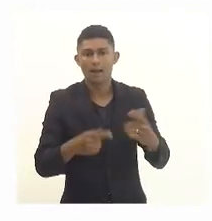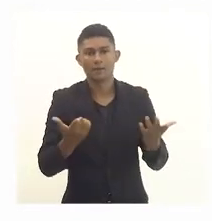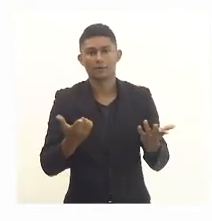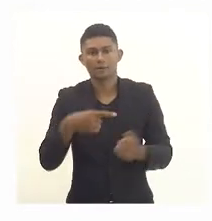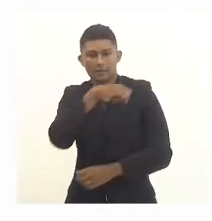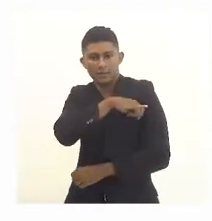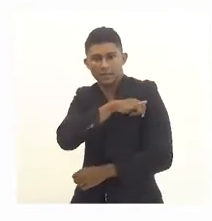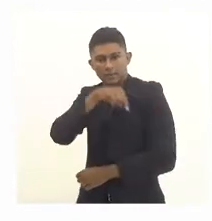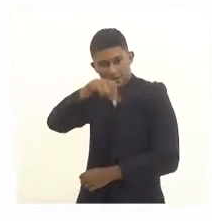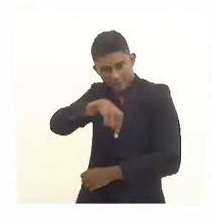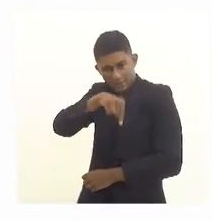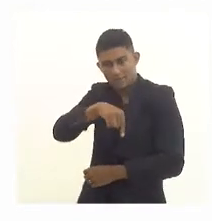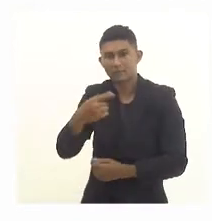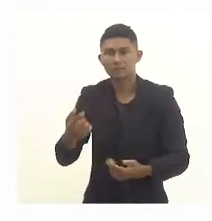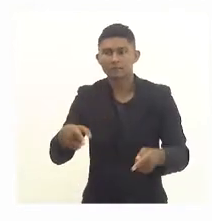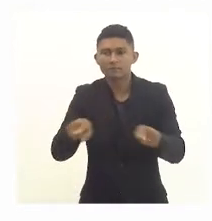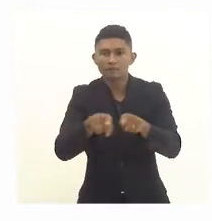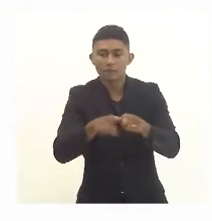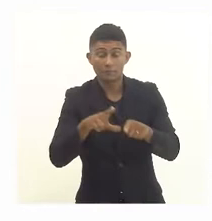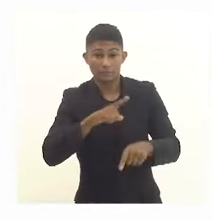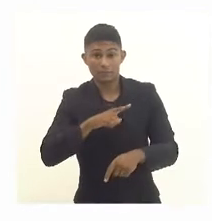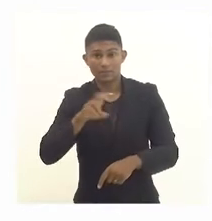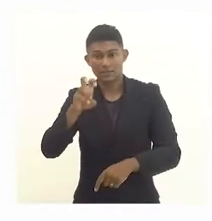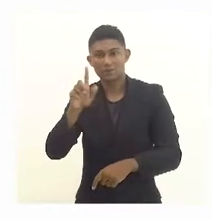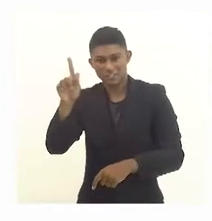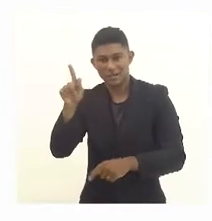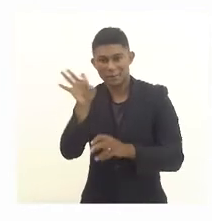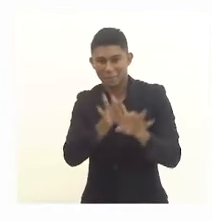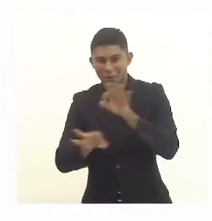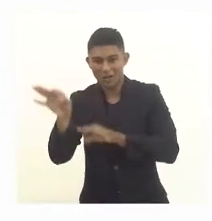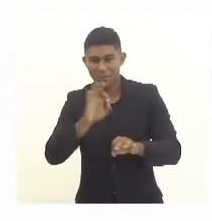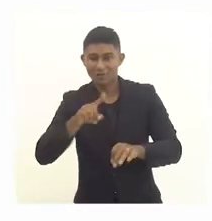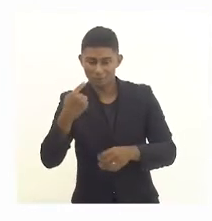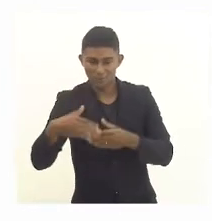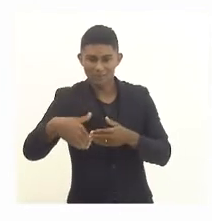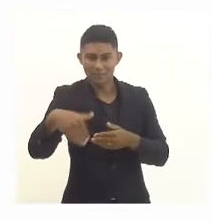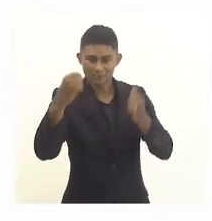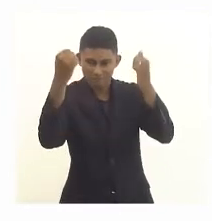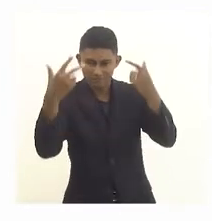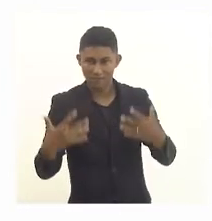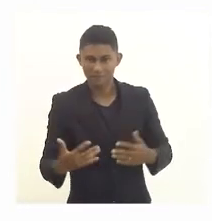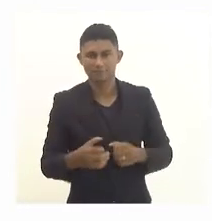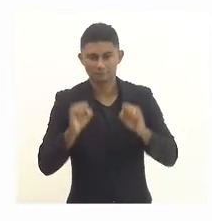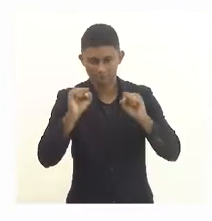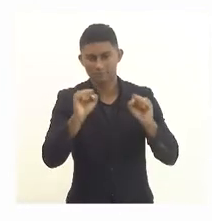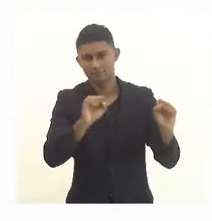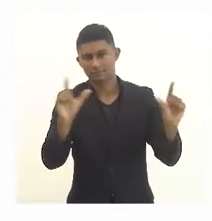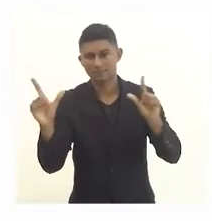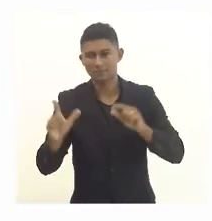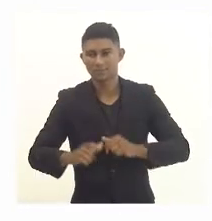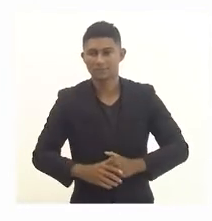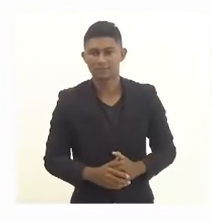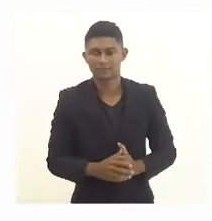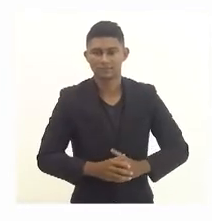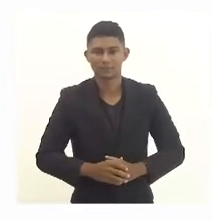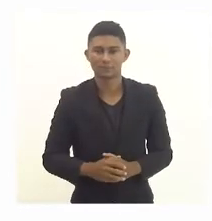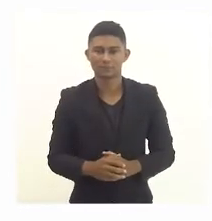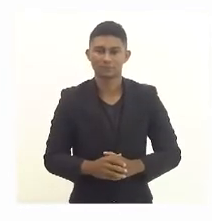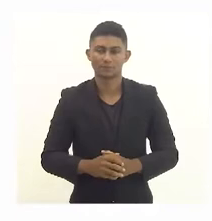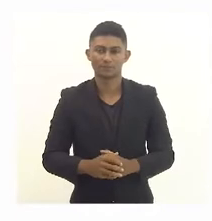aqui é a capital, e o Conecta 5G, que é esse programa que nós vamos abordar. Pode passar, por favor.